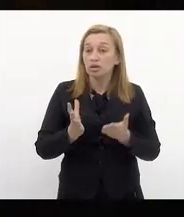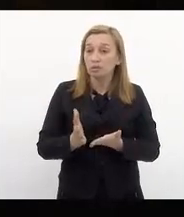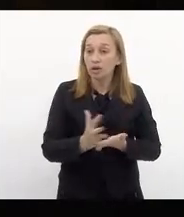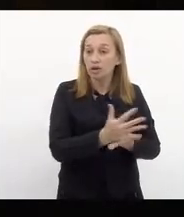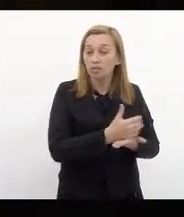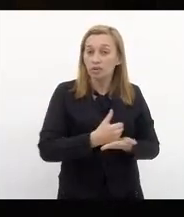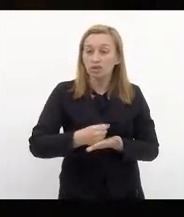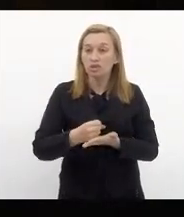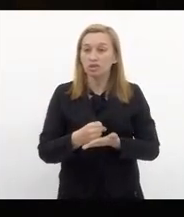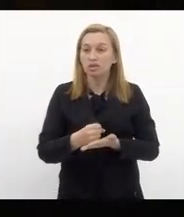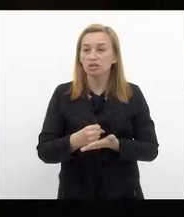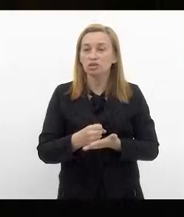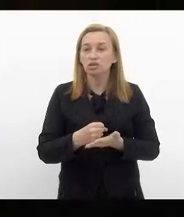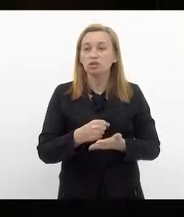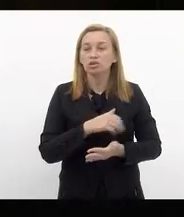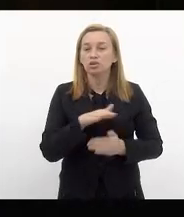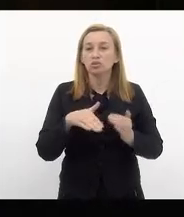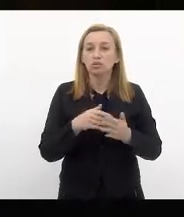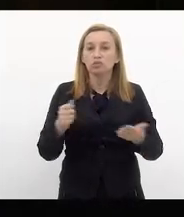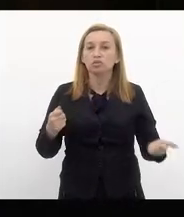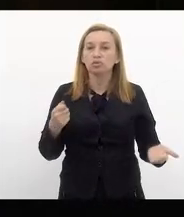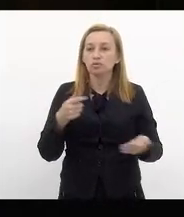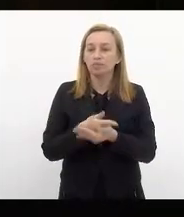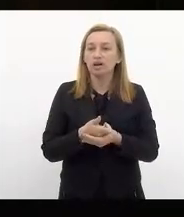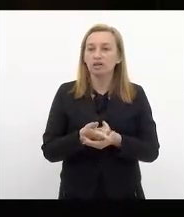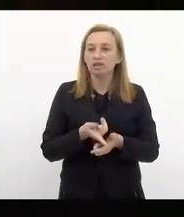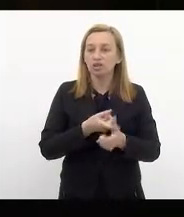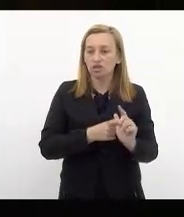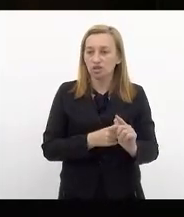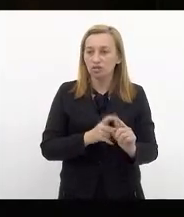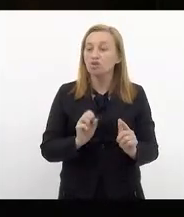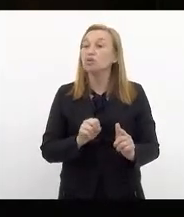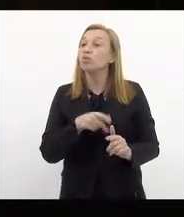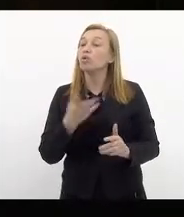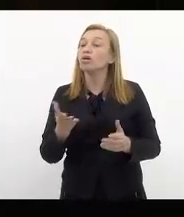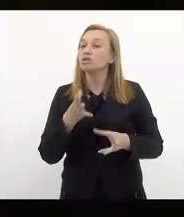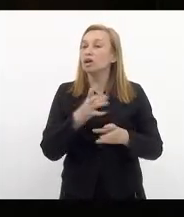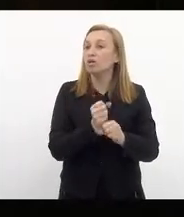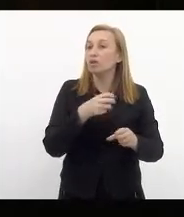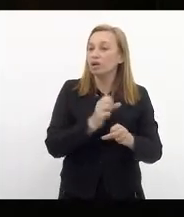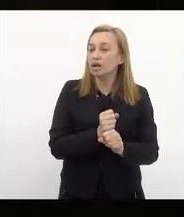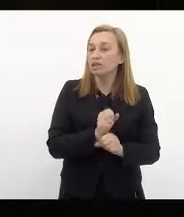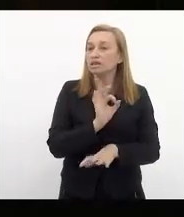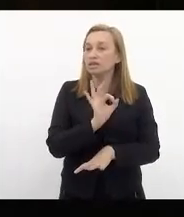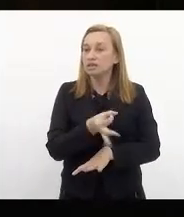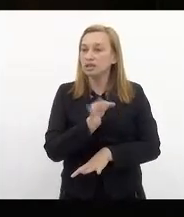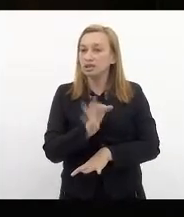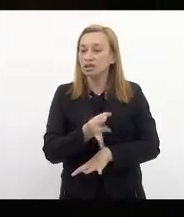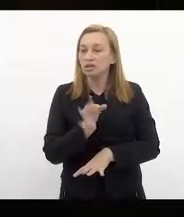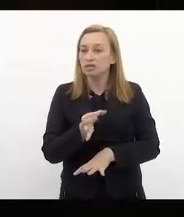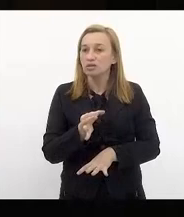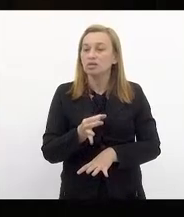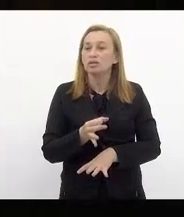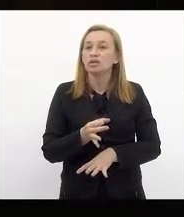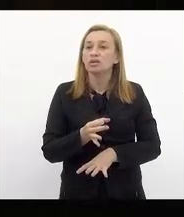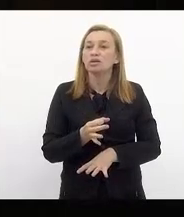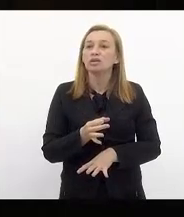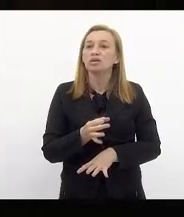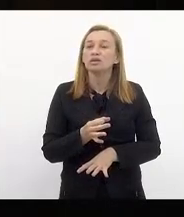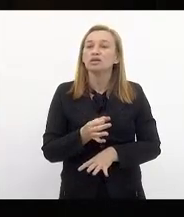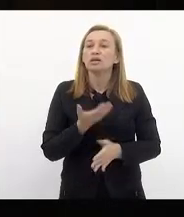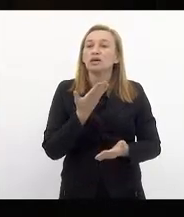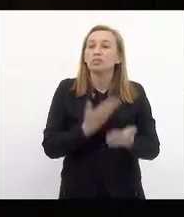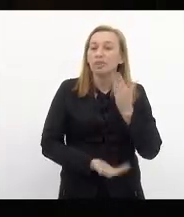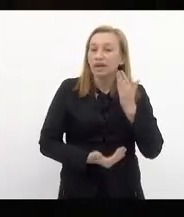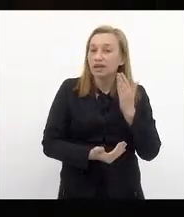montante efetivamente devido, quando deverá ser calculada, inclusive, a compensação das